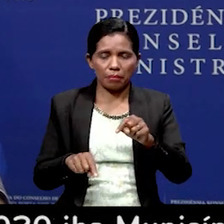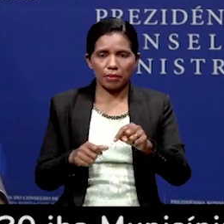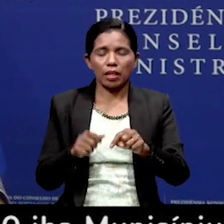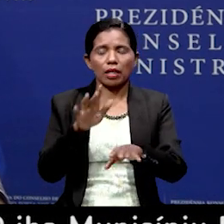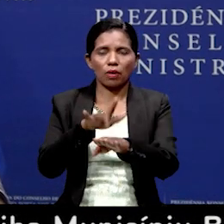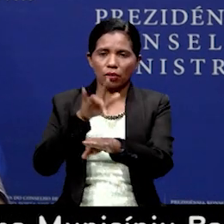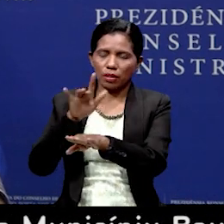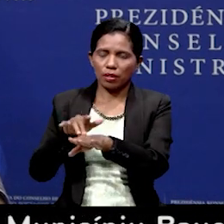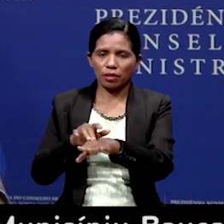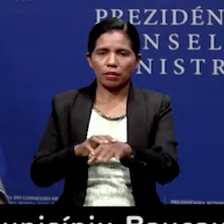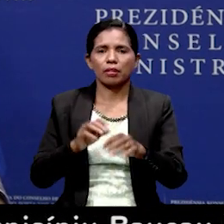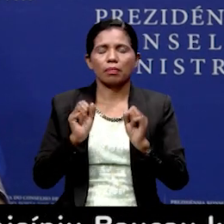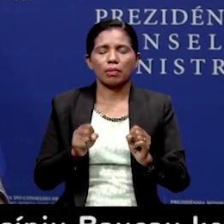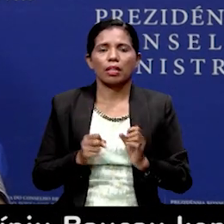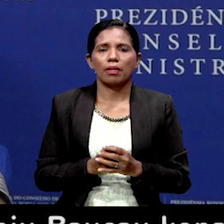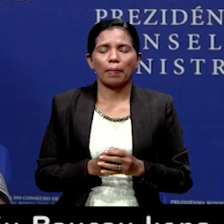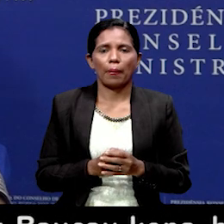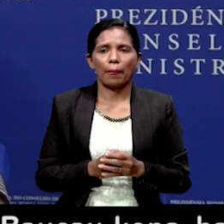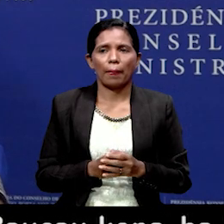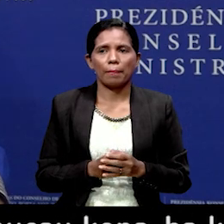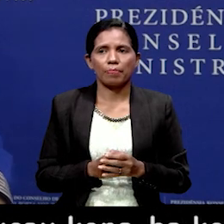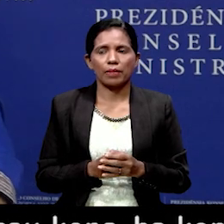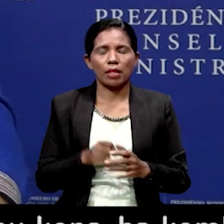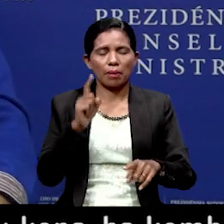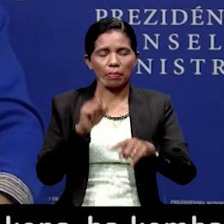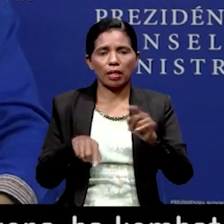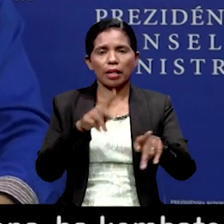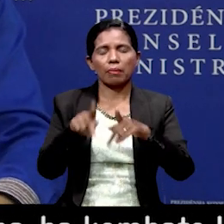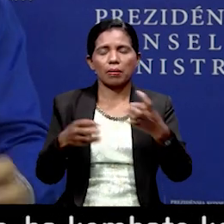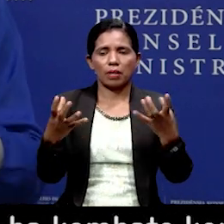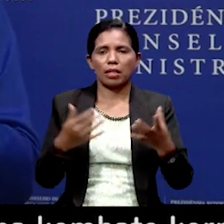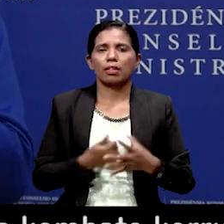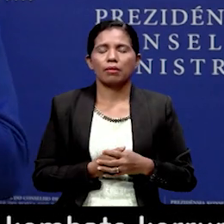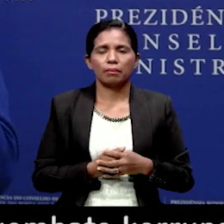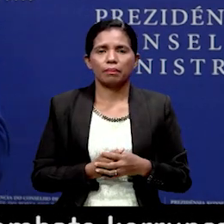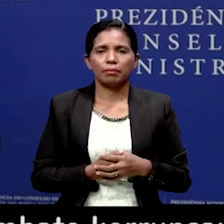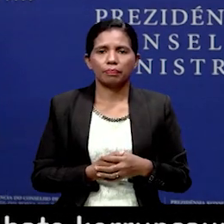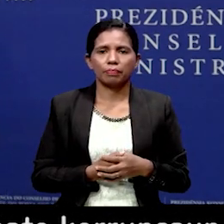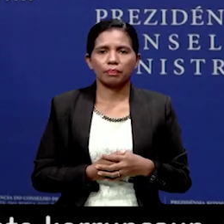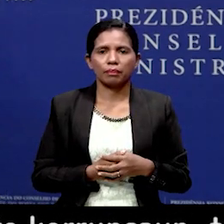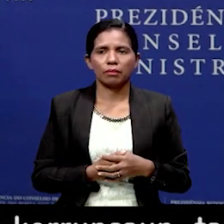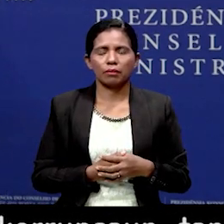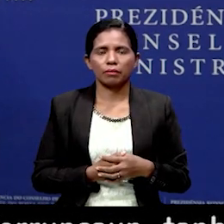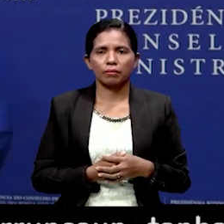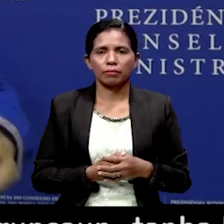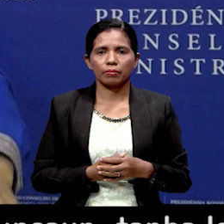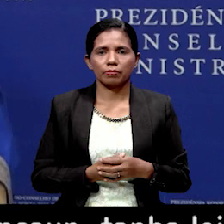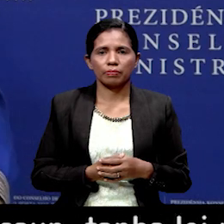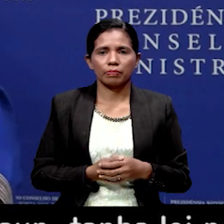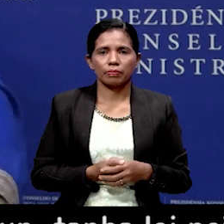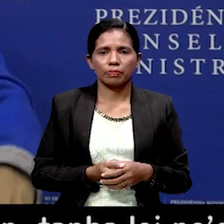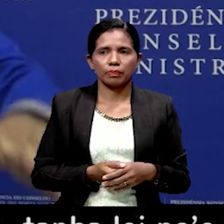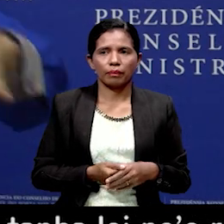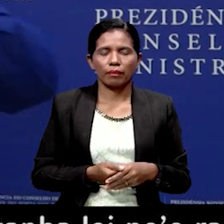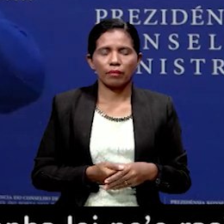A tu evita aglomeração ema. No aglomeração